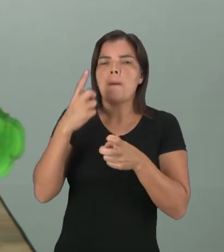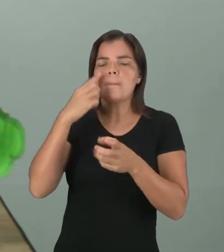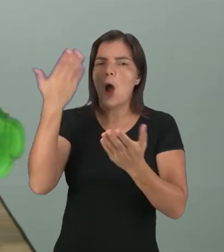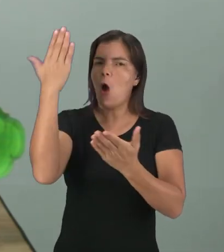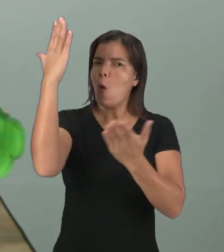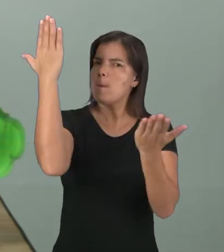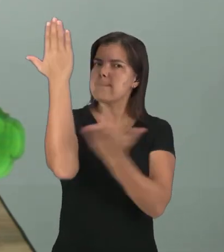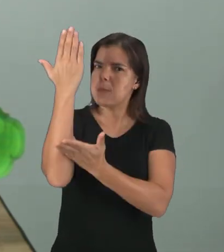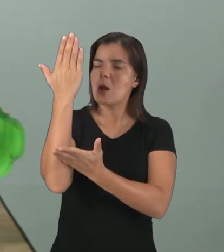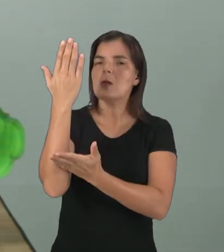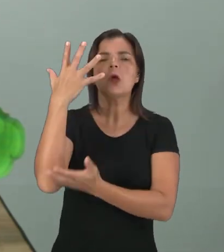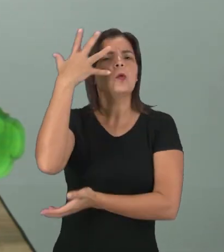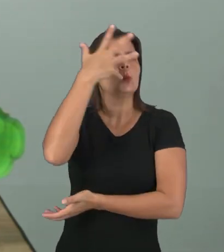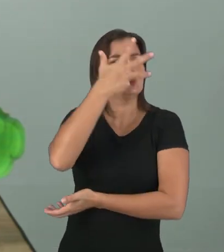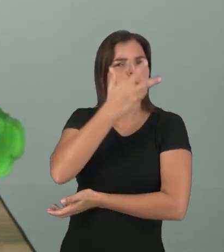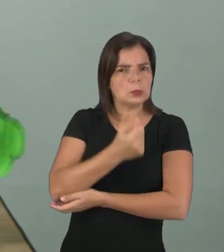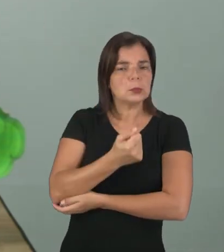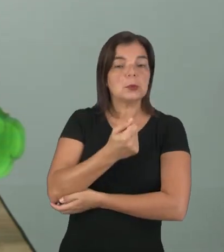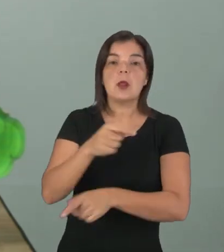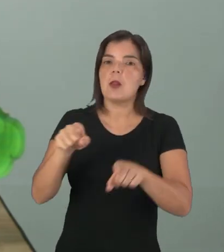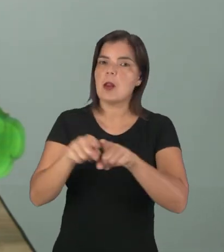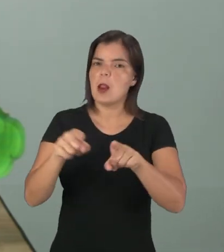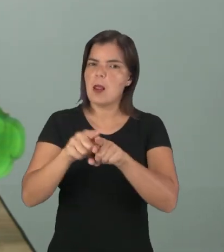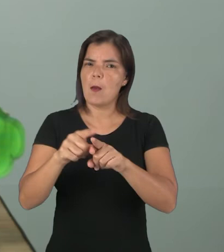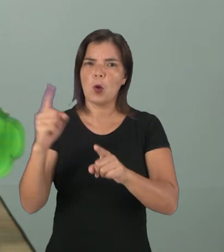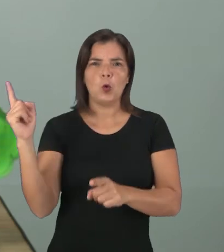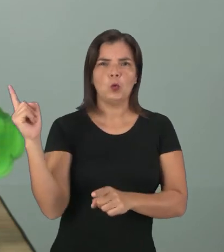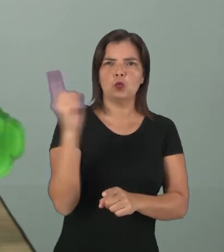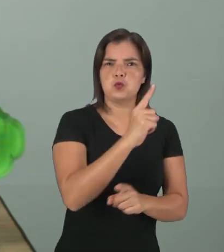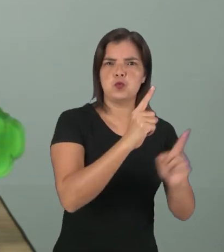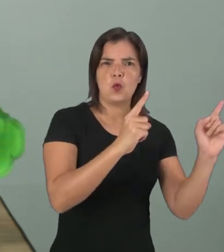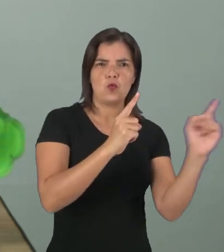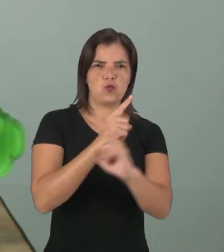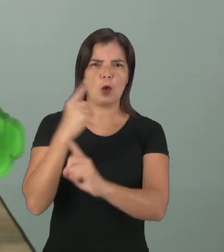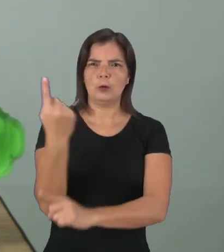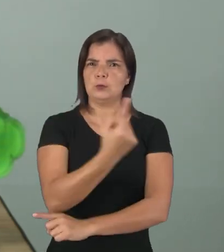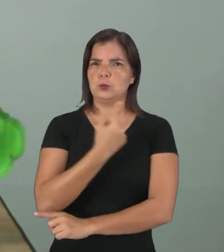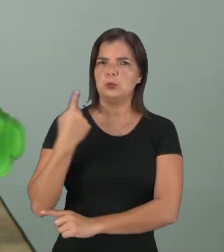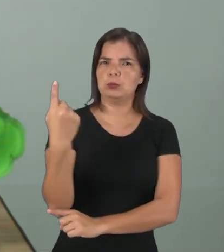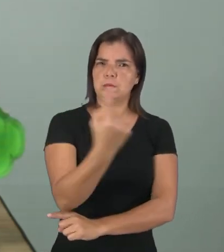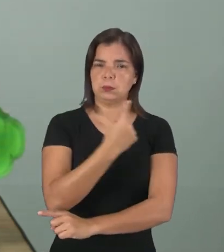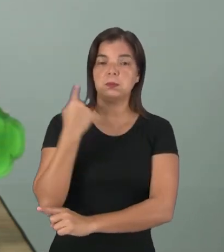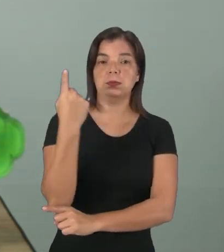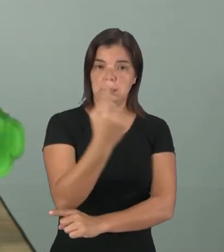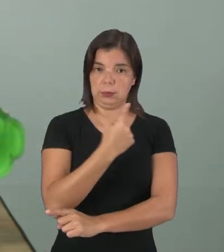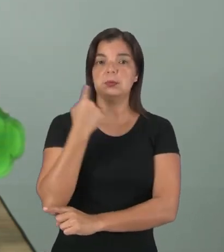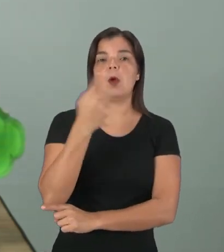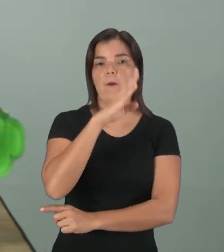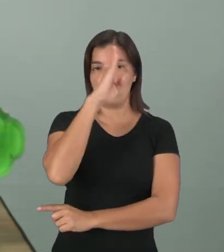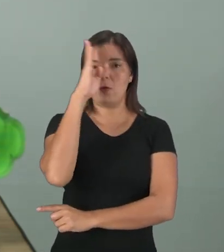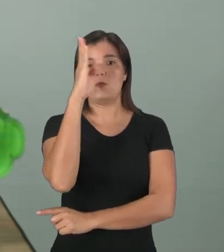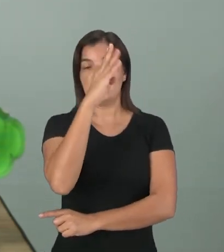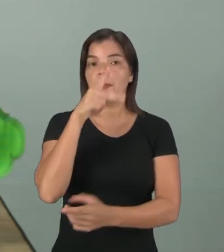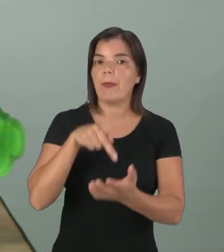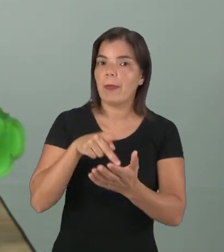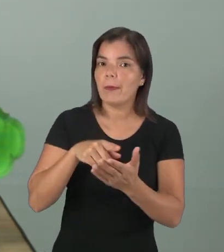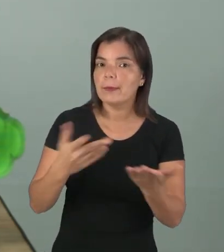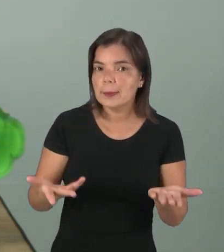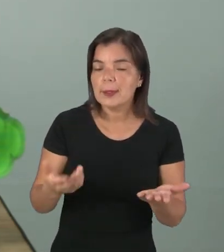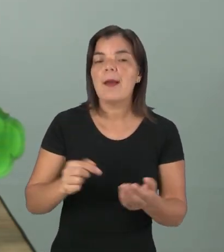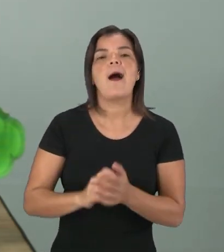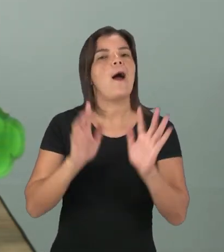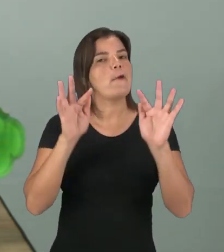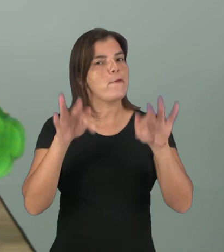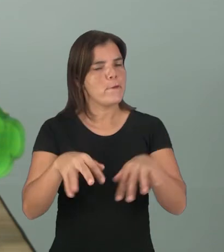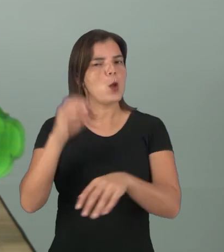a derrubar uma árvore tão bela e tão linda. E ele vai lá e começa a dar voltas e voltas, o lenhador fica tonto, não é mesmo? E no final